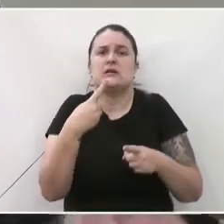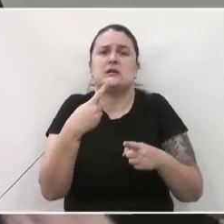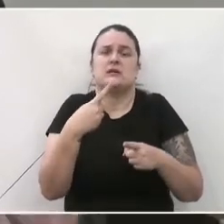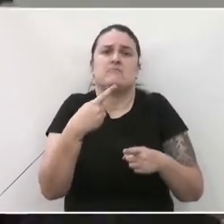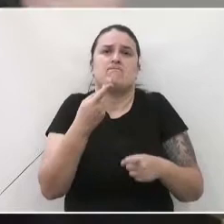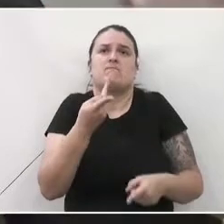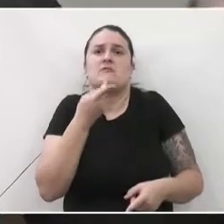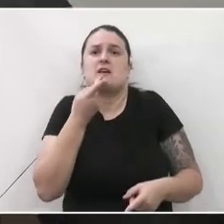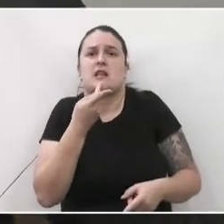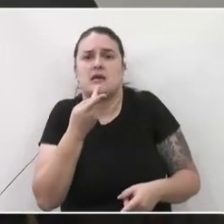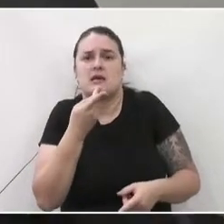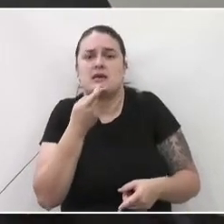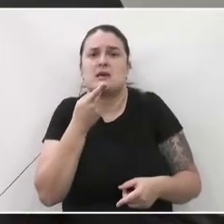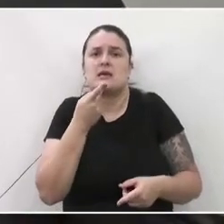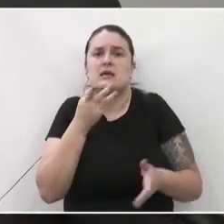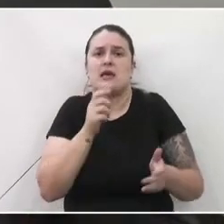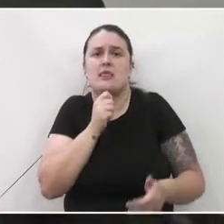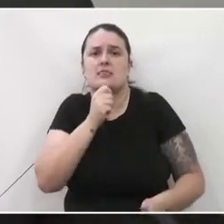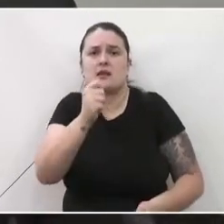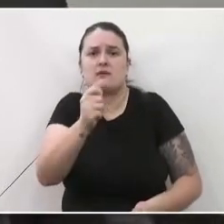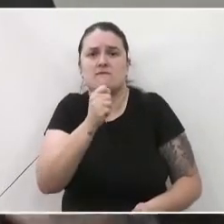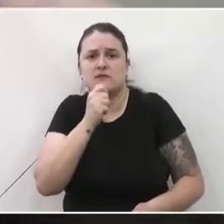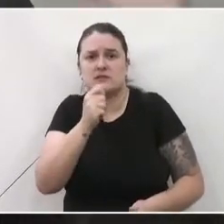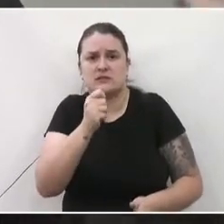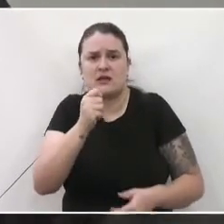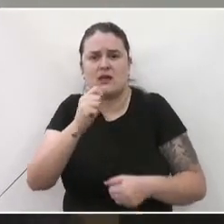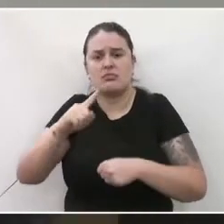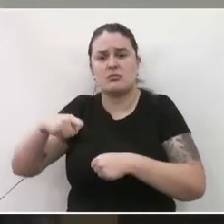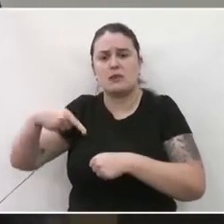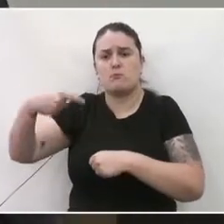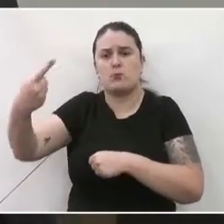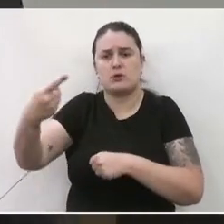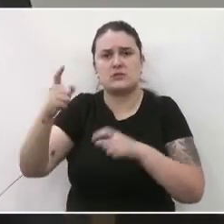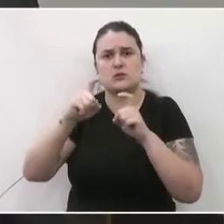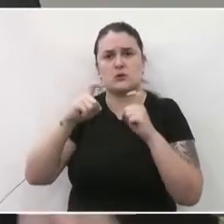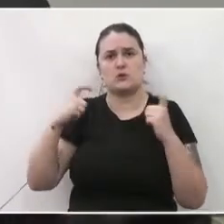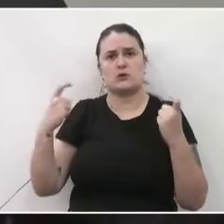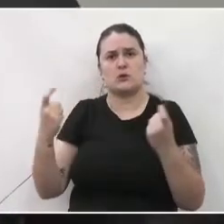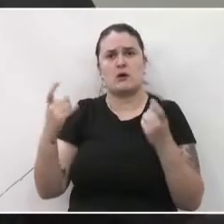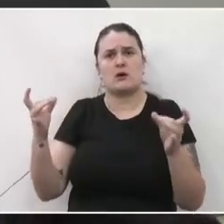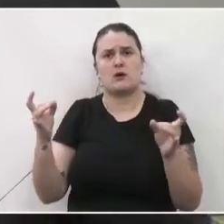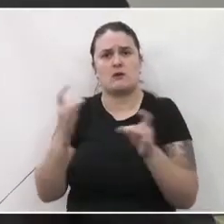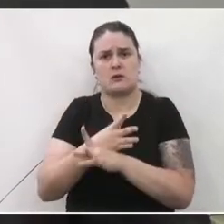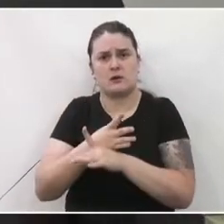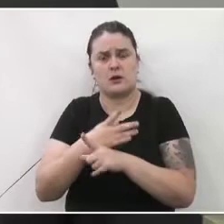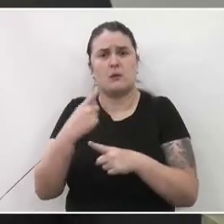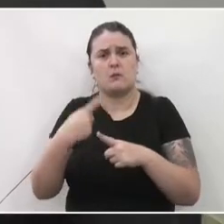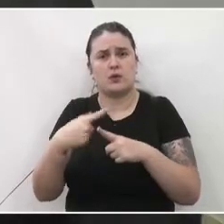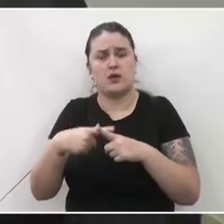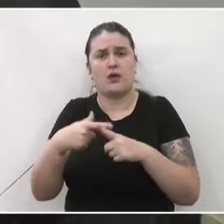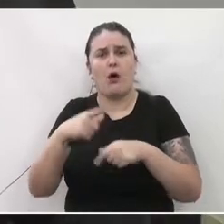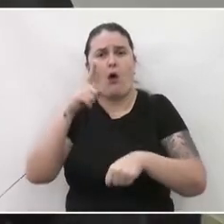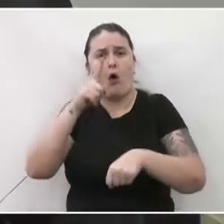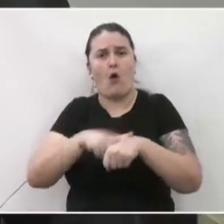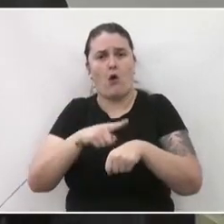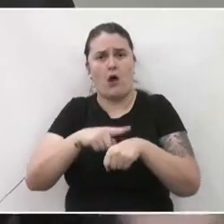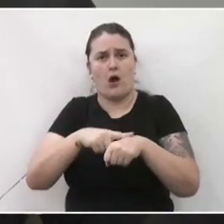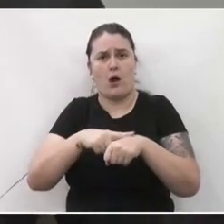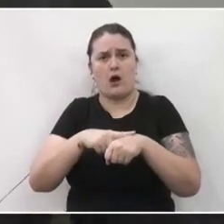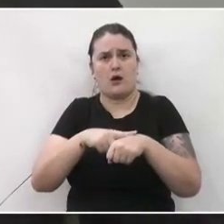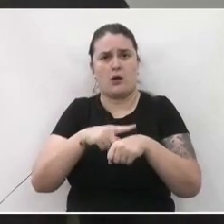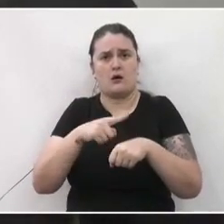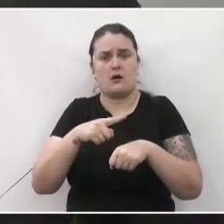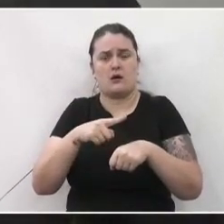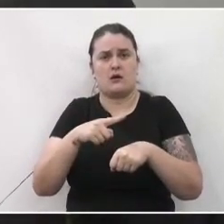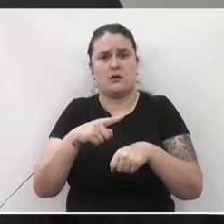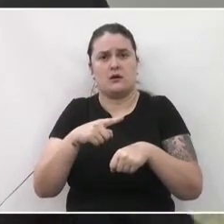dar essa entrevista após a sessão, ter sido interpelado durante